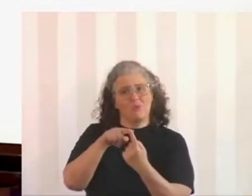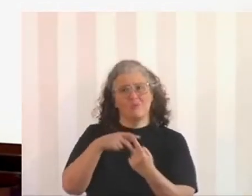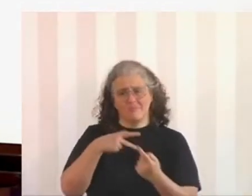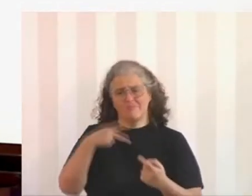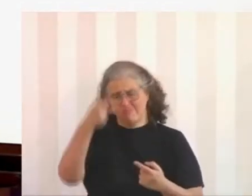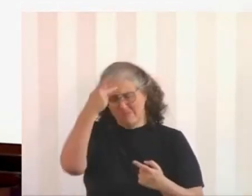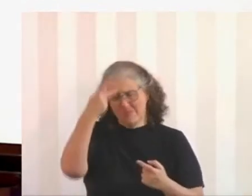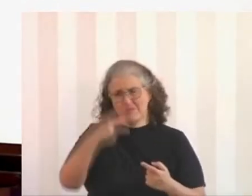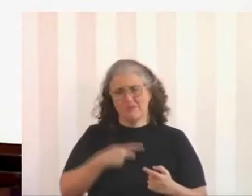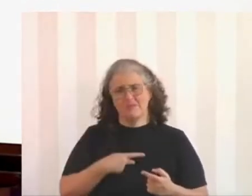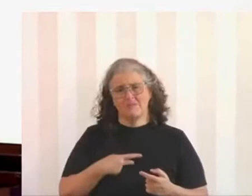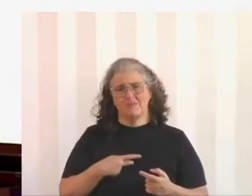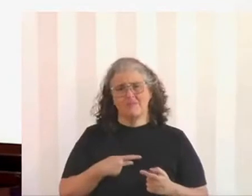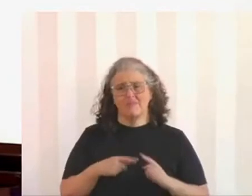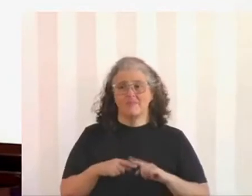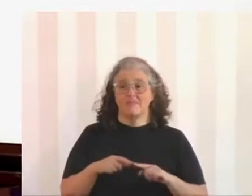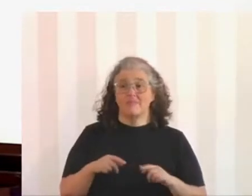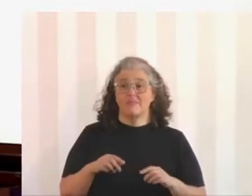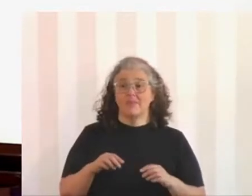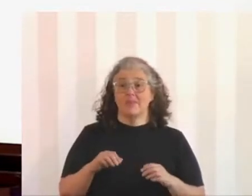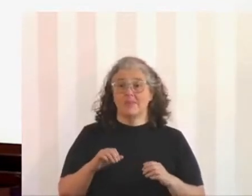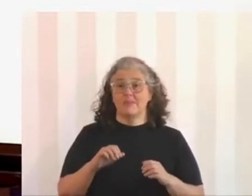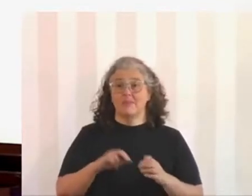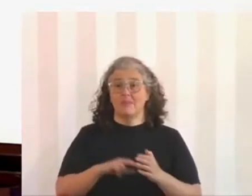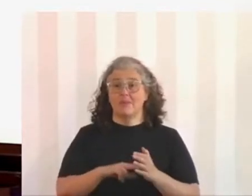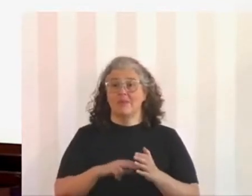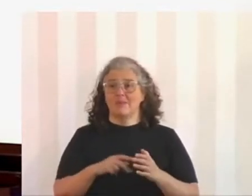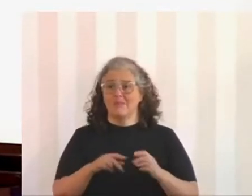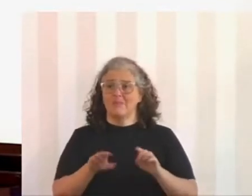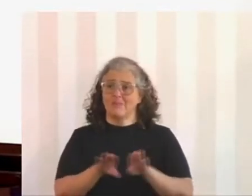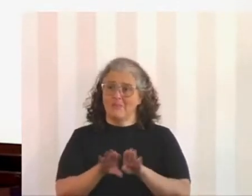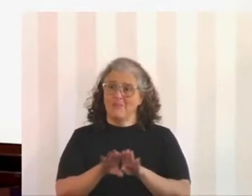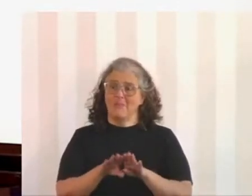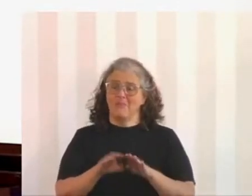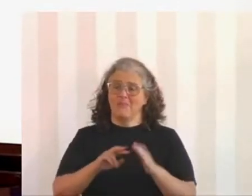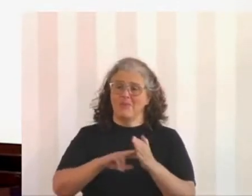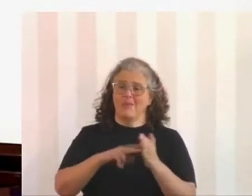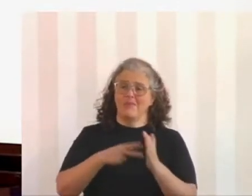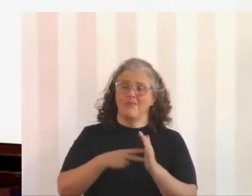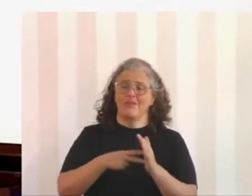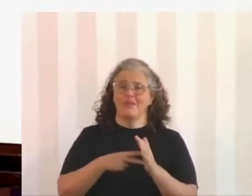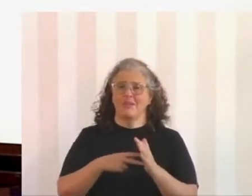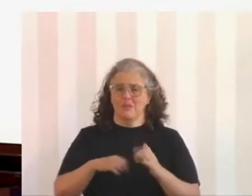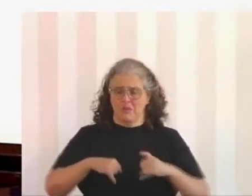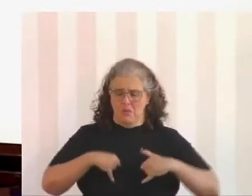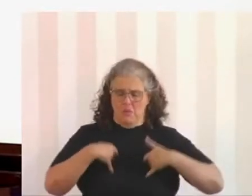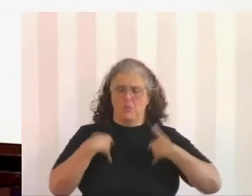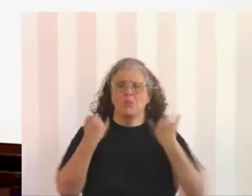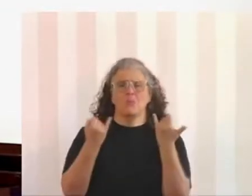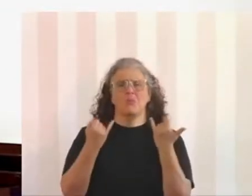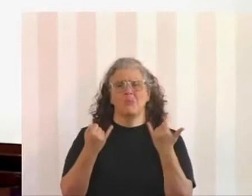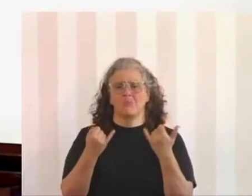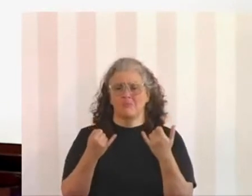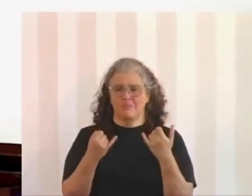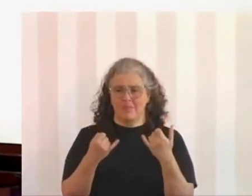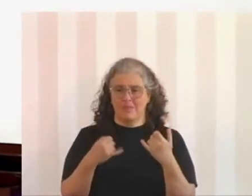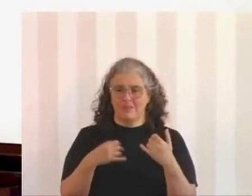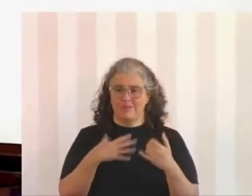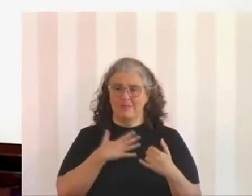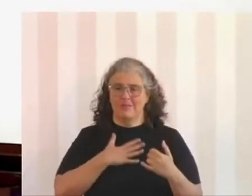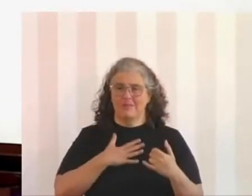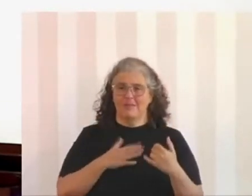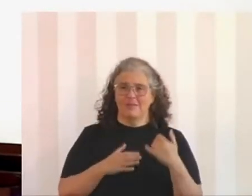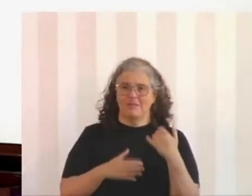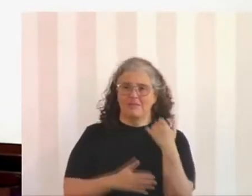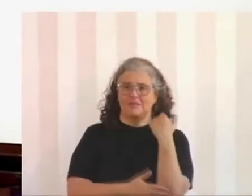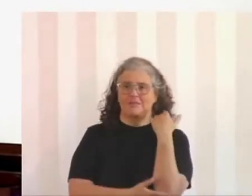kenodoxia, significa orgulho, vaidade. Então esses dois males estavam